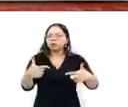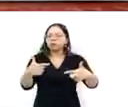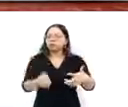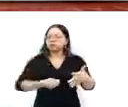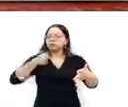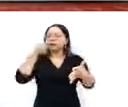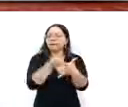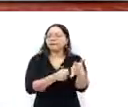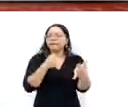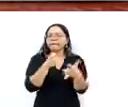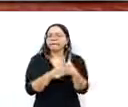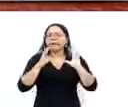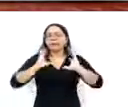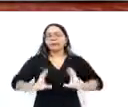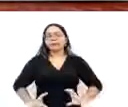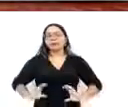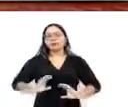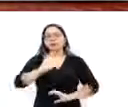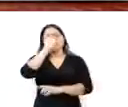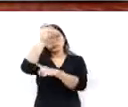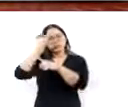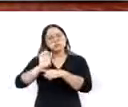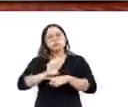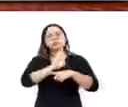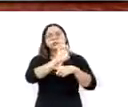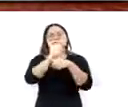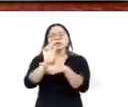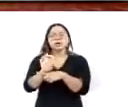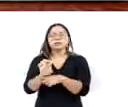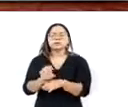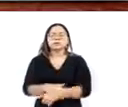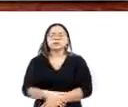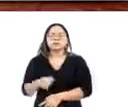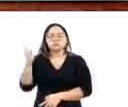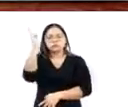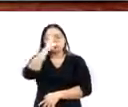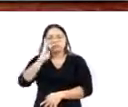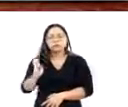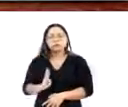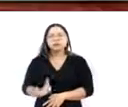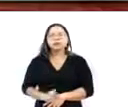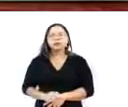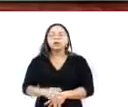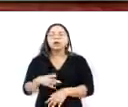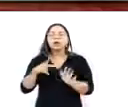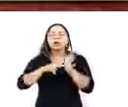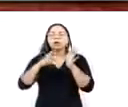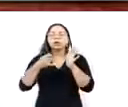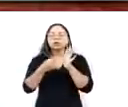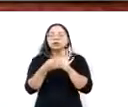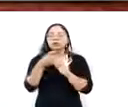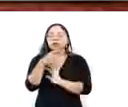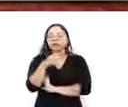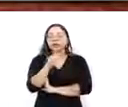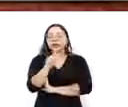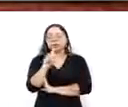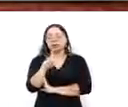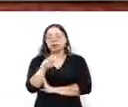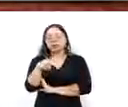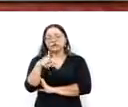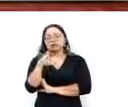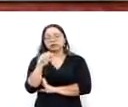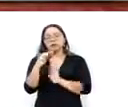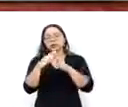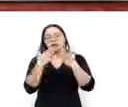uma luta de classe, uma luta da cidadania de cada estado. Bom, o programa Agenda Escolar